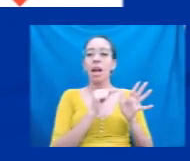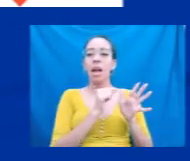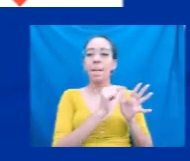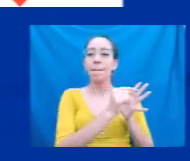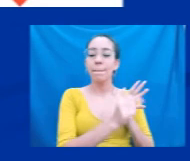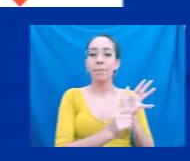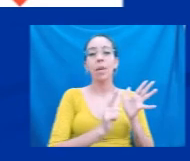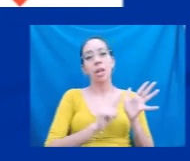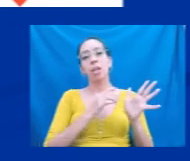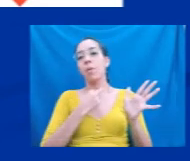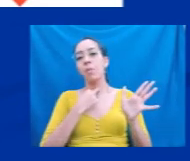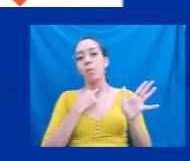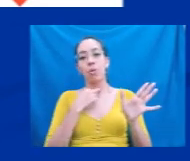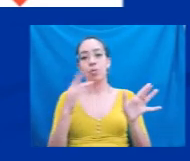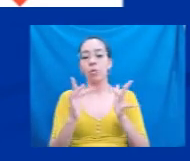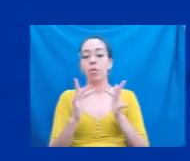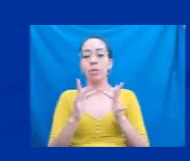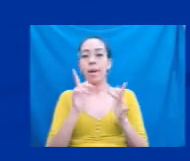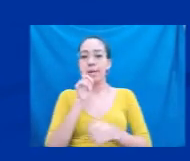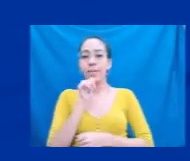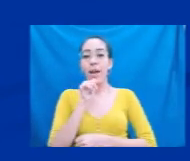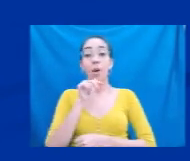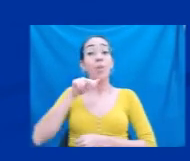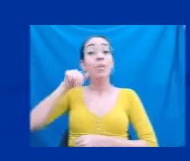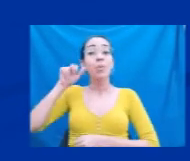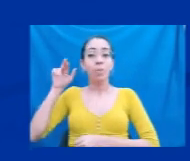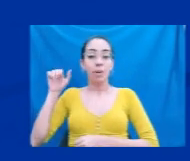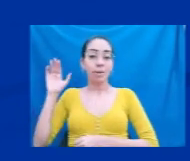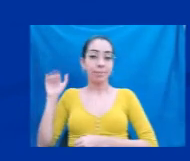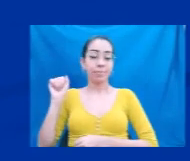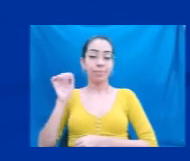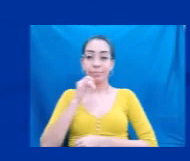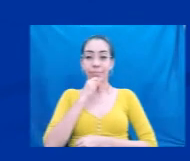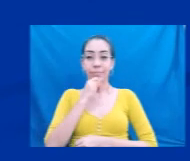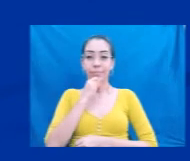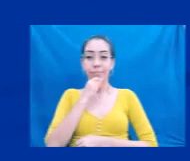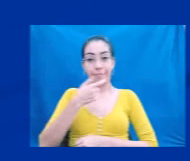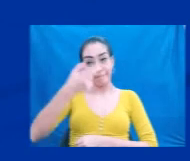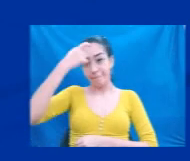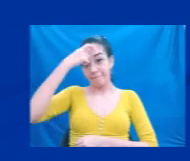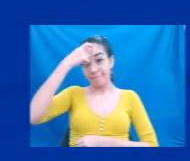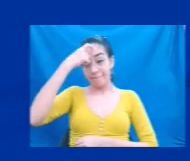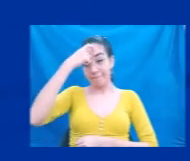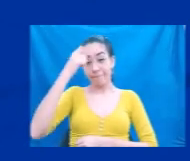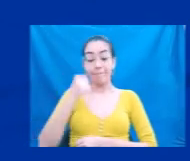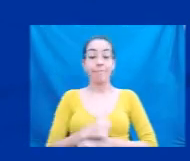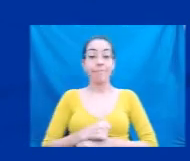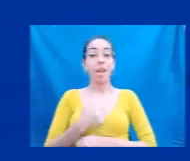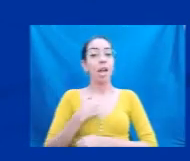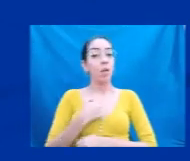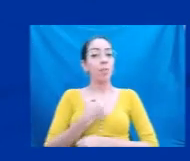sulfúrico. Então, gente, vamos ver um exemplo aqui de bom senso. Eu não posso armazenar um produto desse, né, próximo